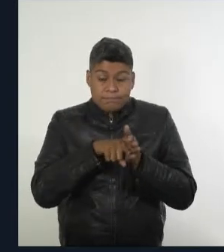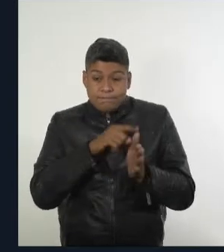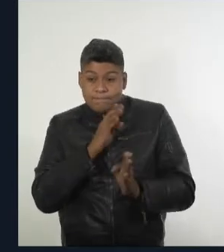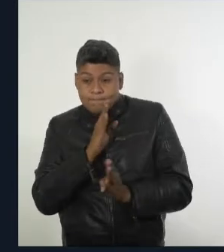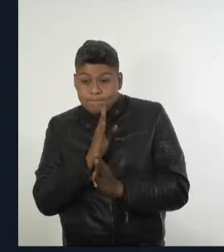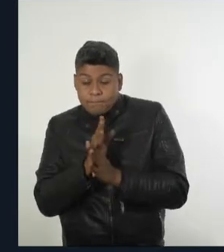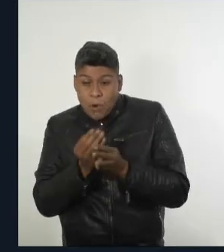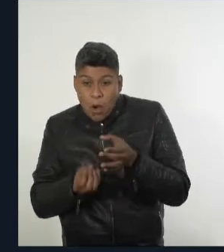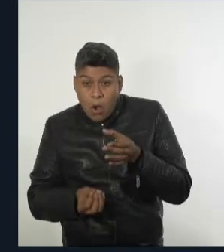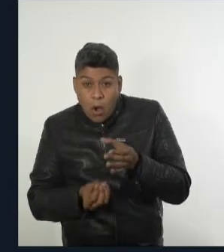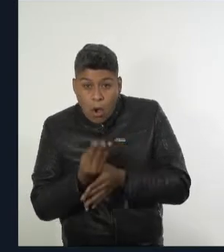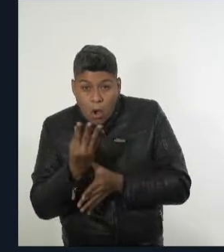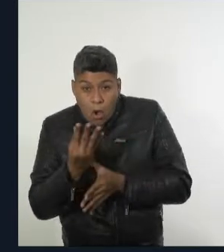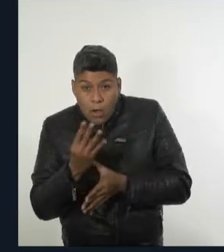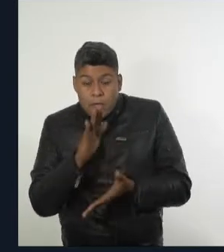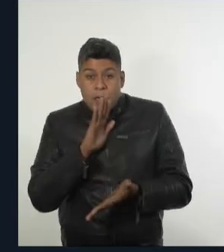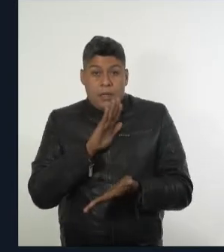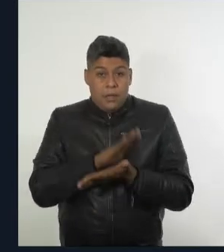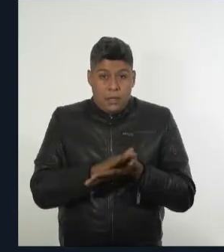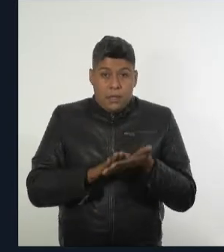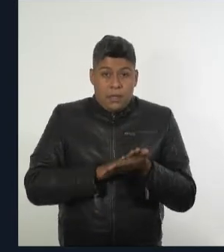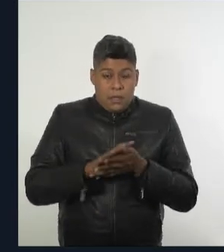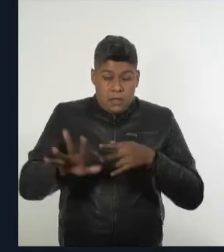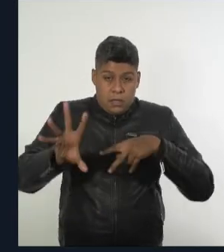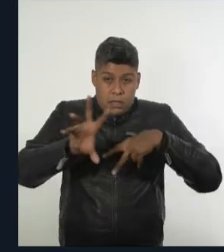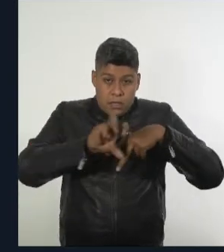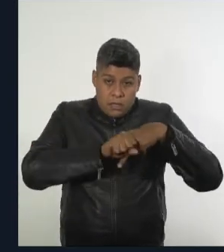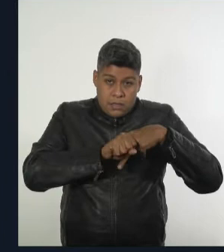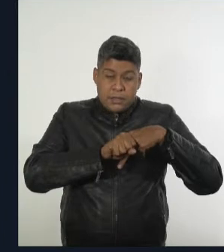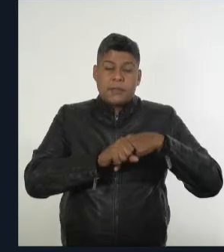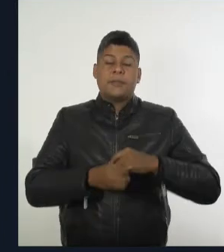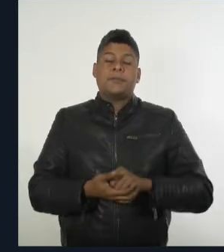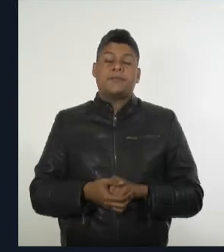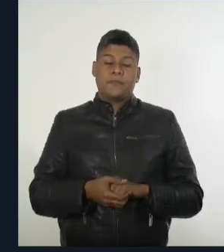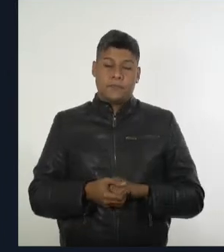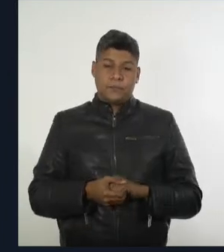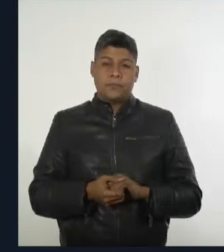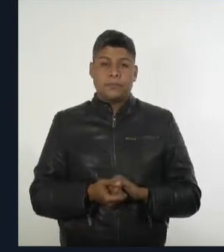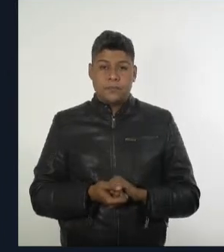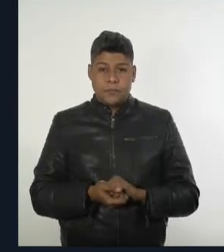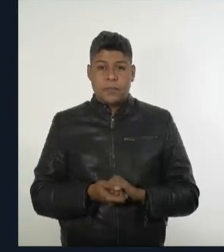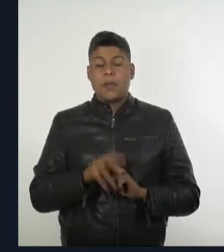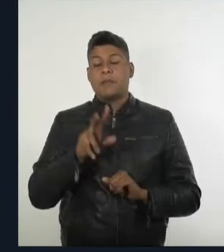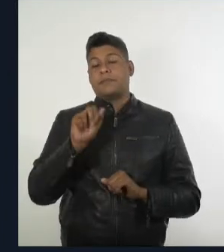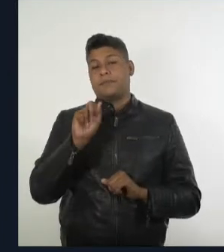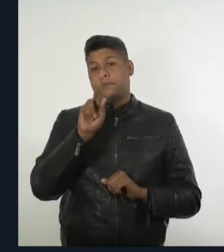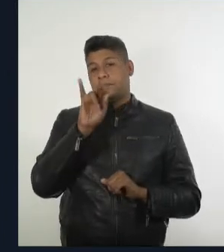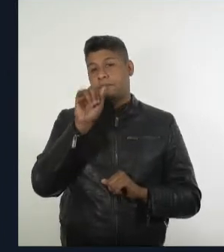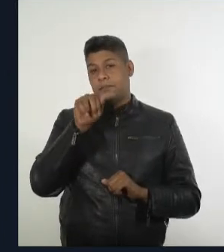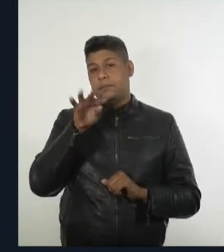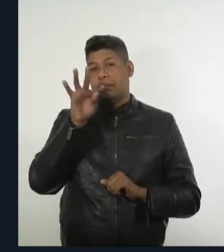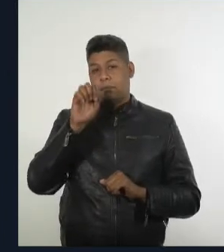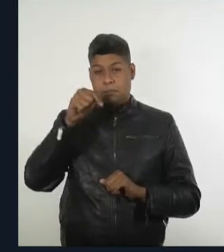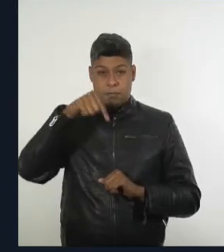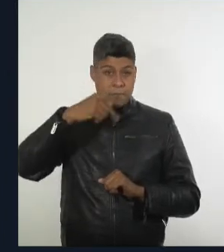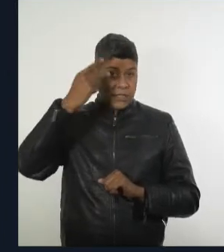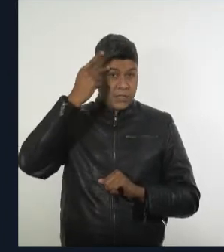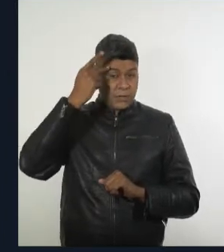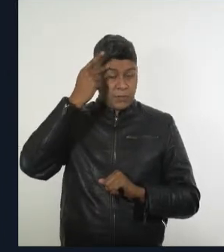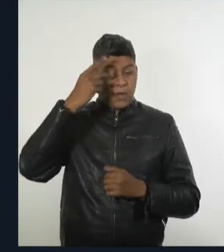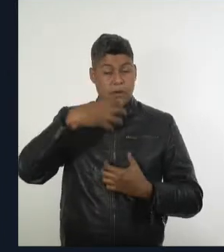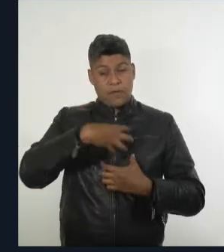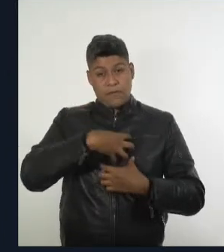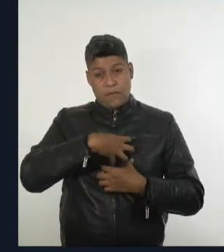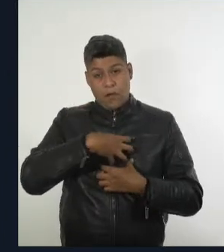origem da infecção do primeiro caso notificado da variante no município, e dessa